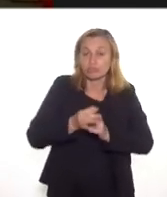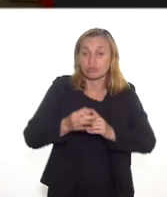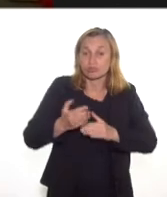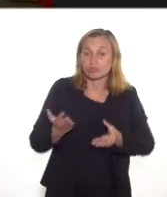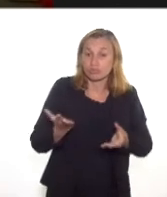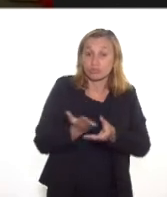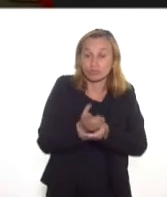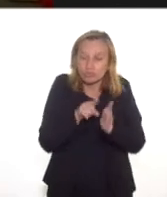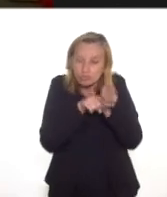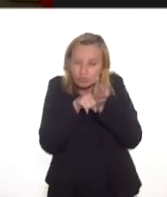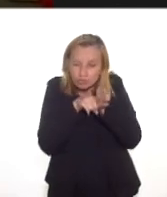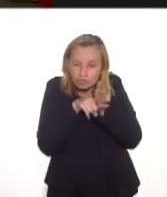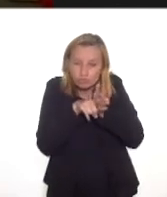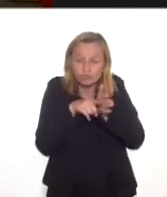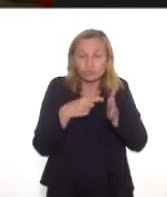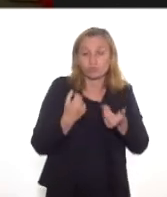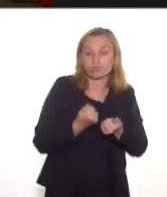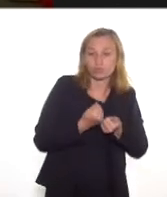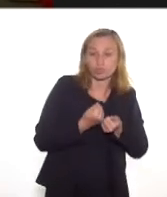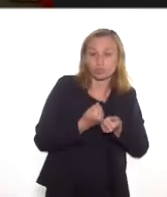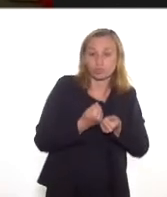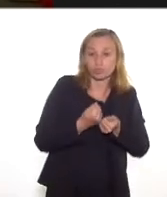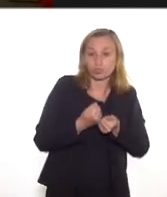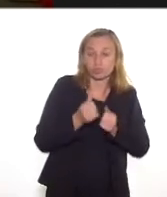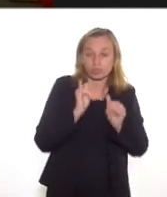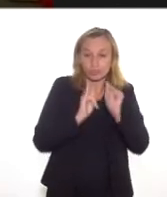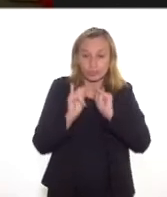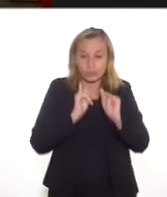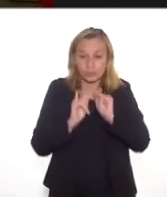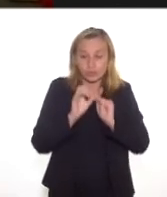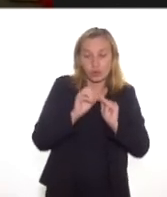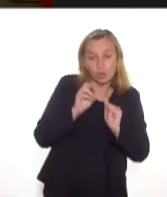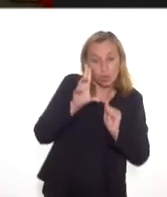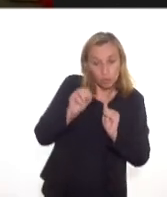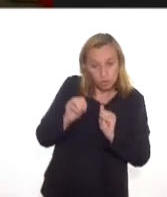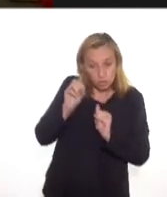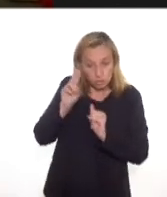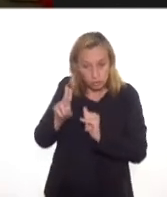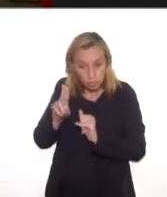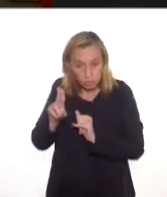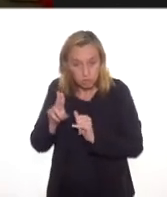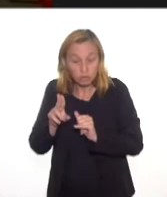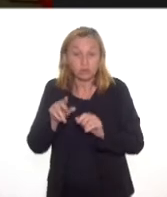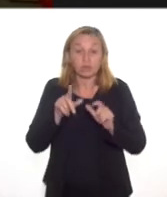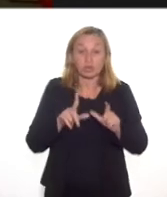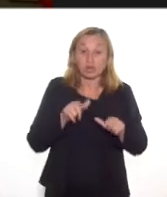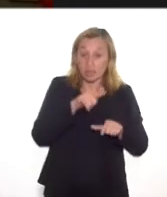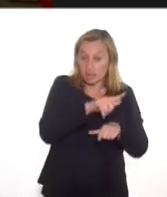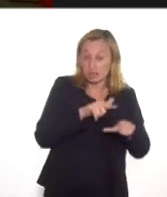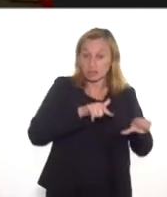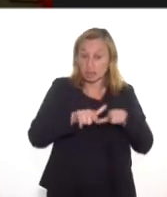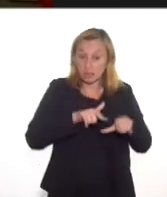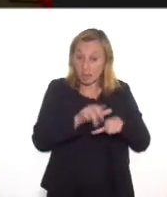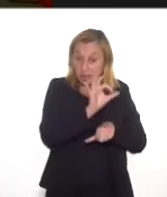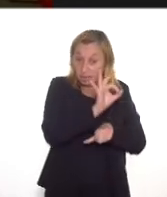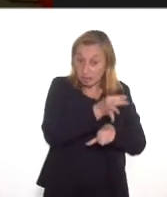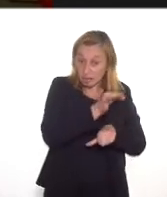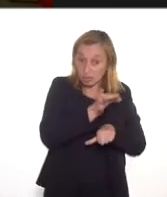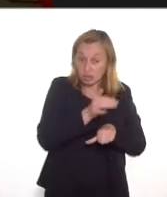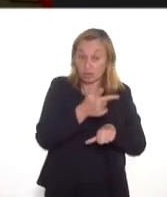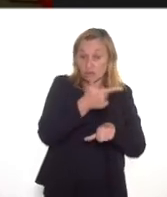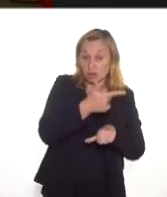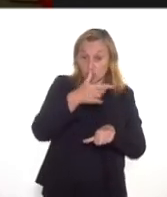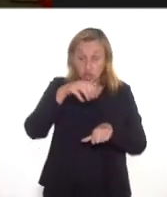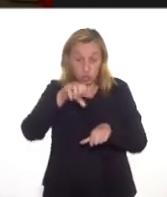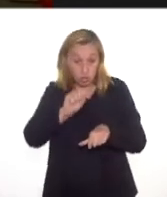de investigação. Nós fizemos um informe à ONU e à OEA sobre essa operação em específico, que terminou com